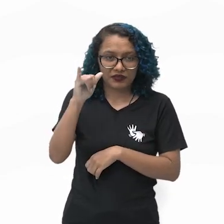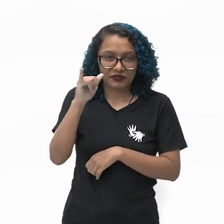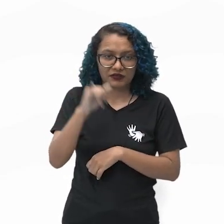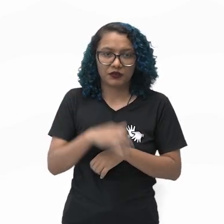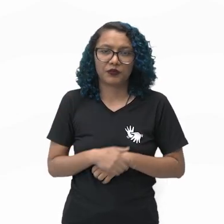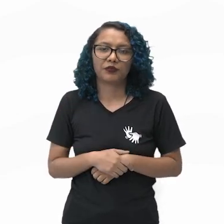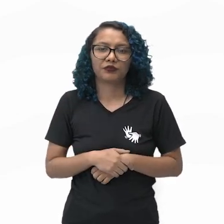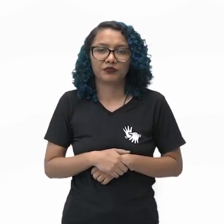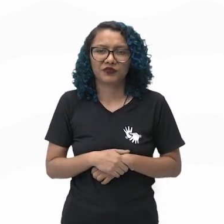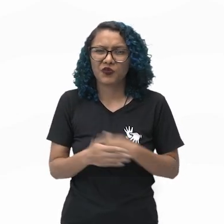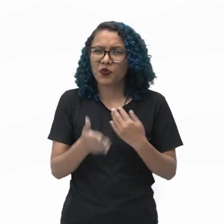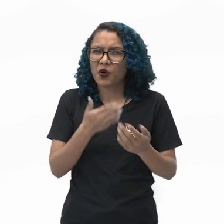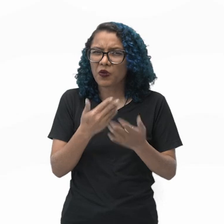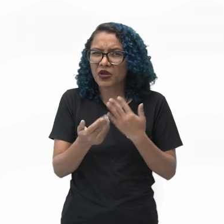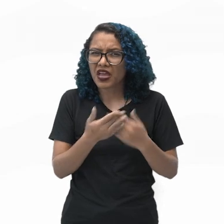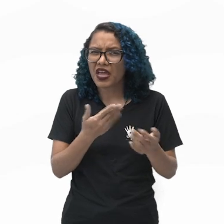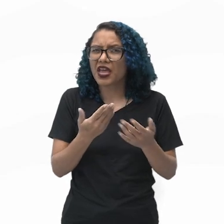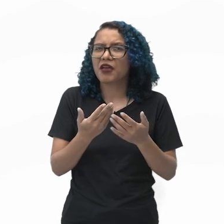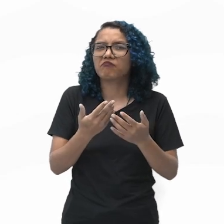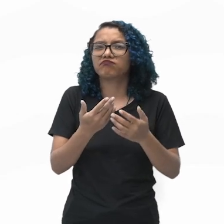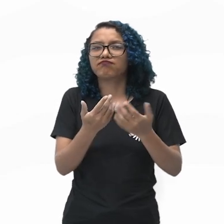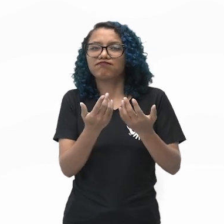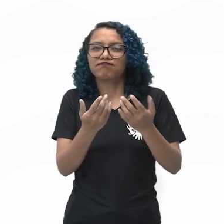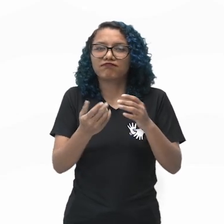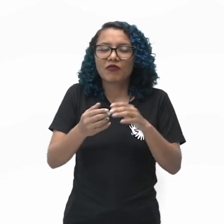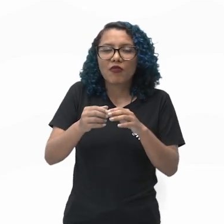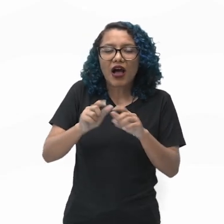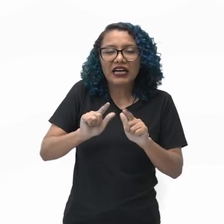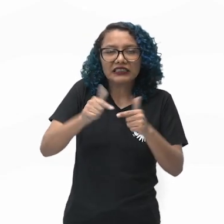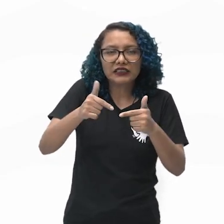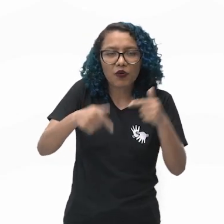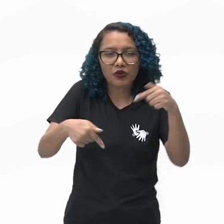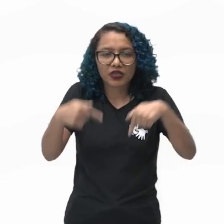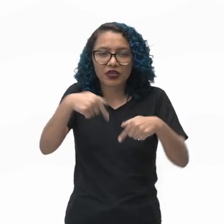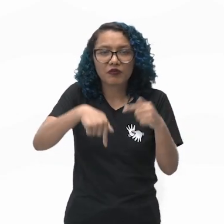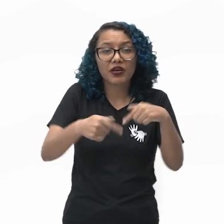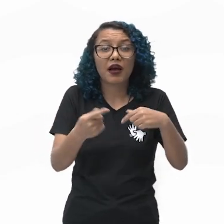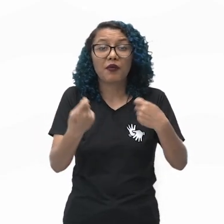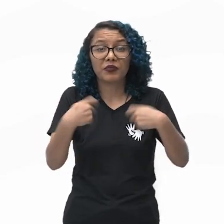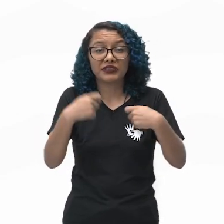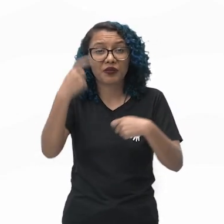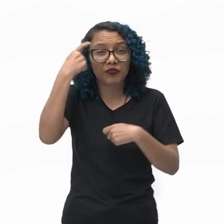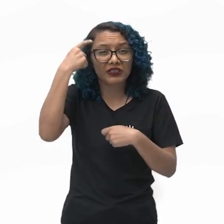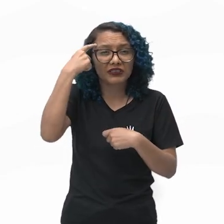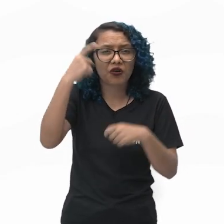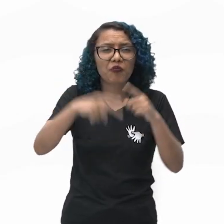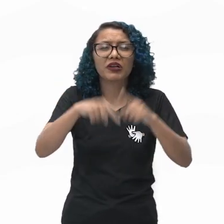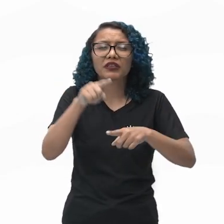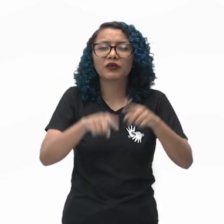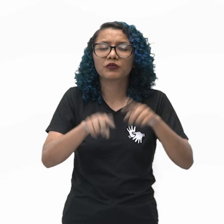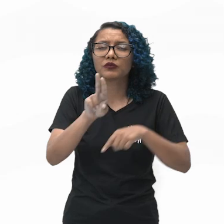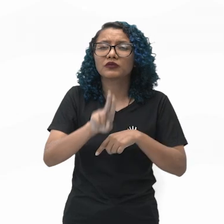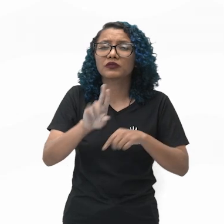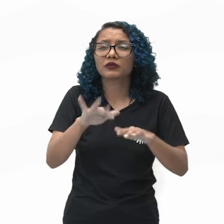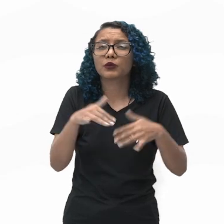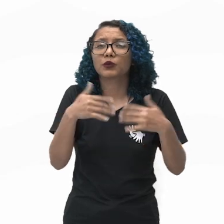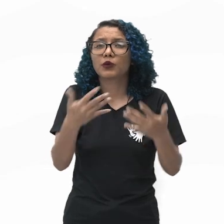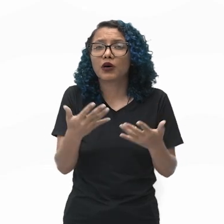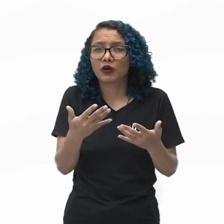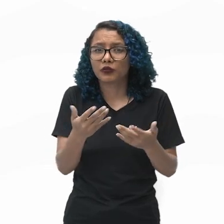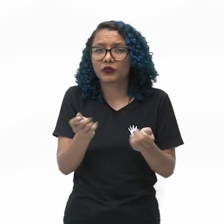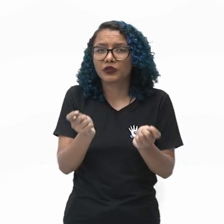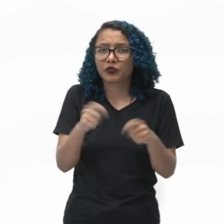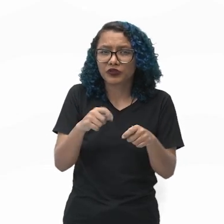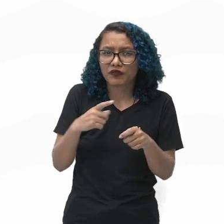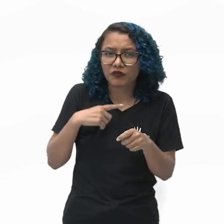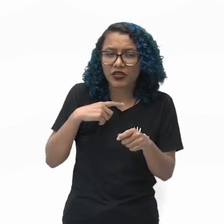qualquer reação química, a gente tem que pensar quais são os produtos que a gente vai estar utilizando ali para fazer essa reação